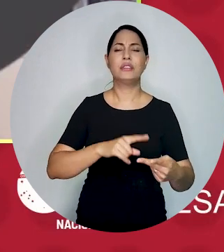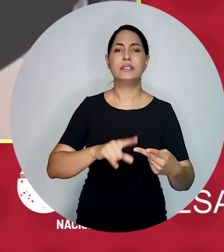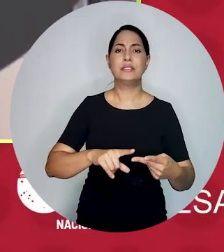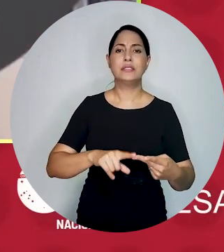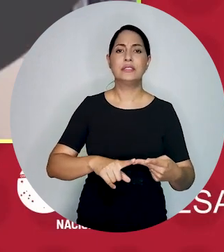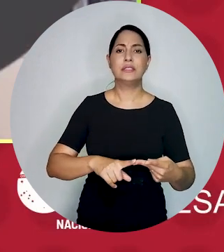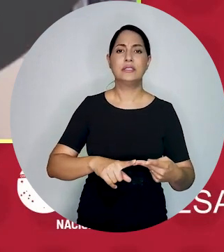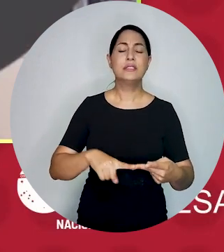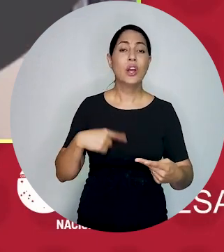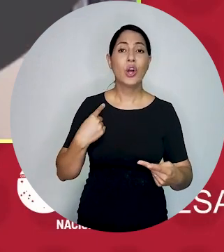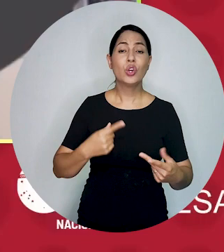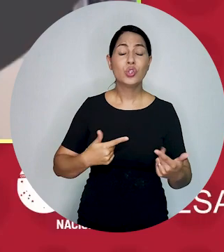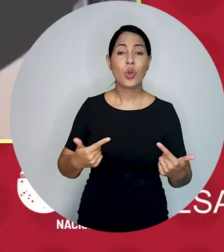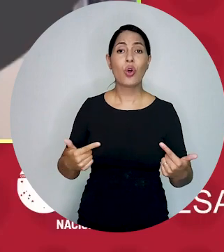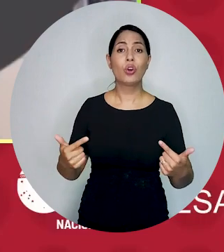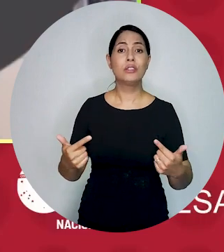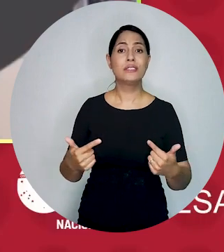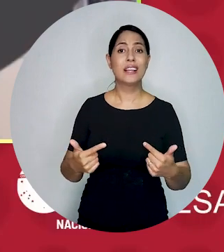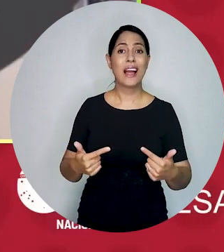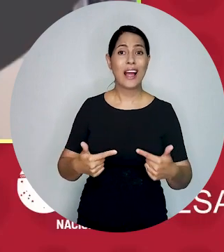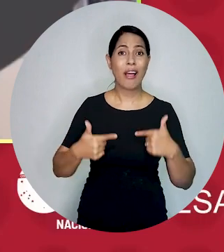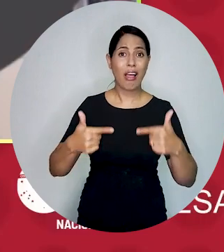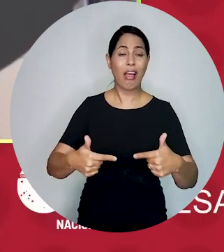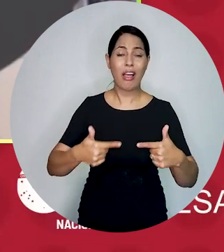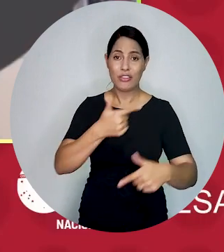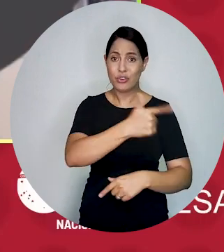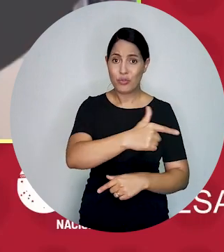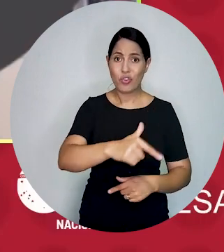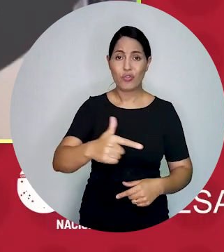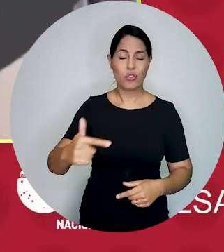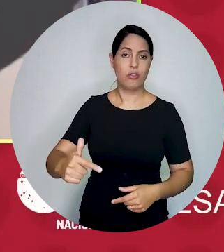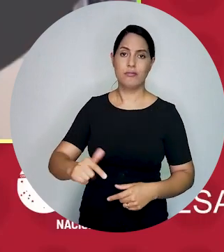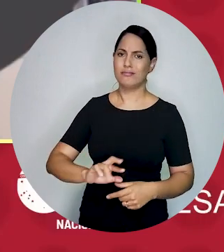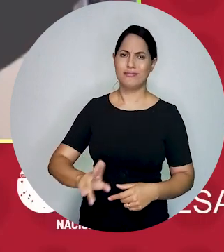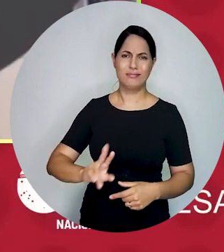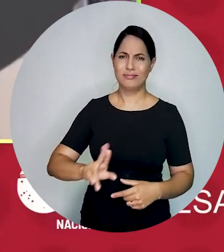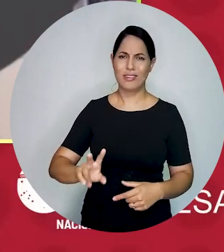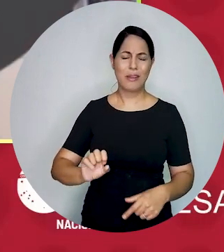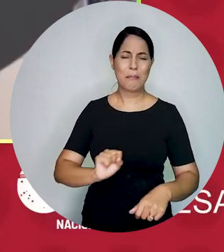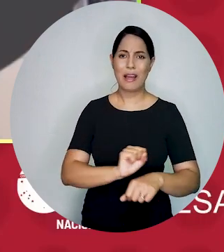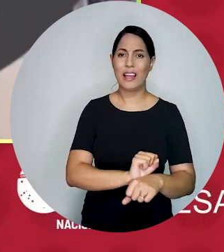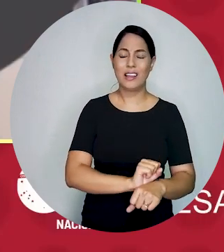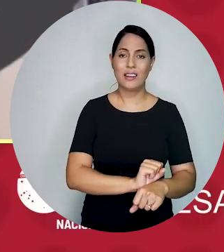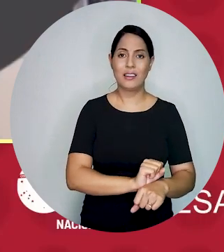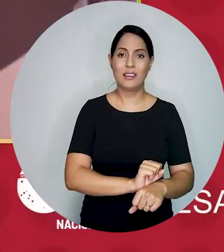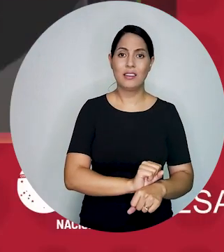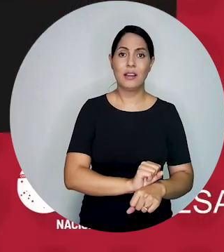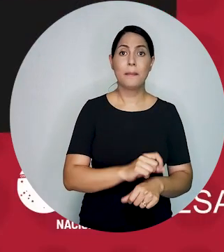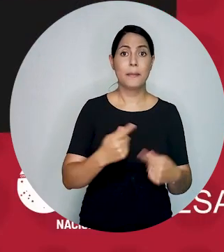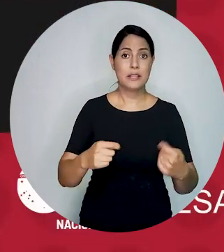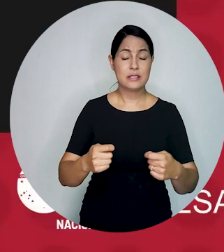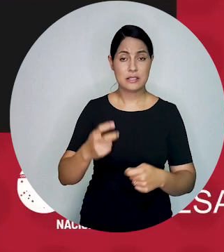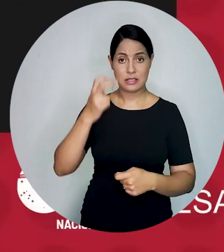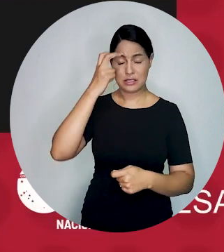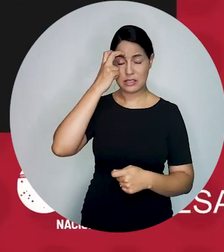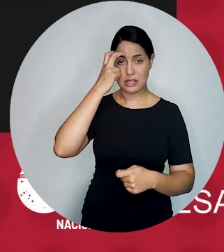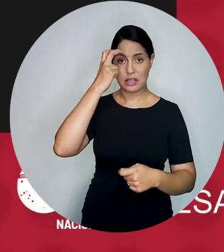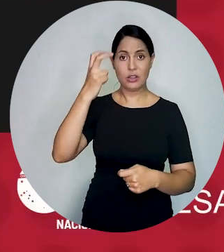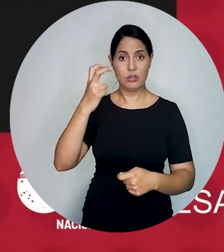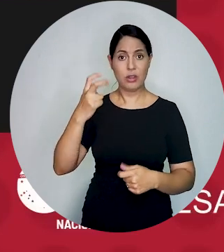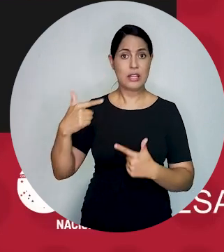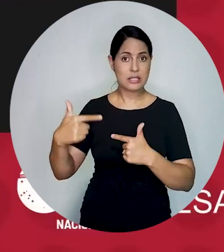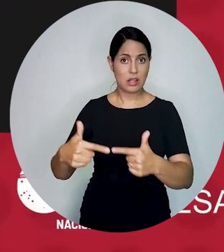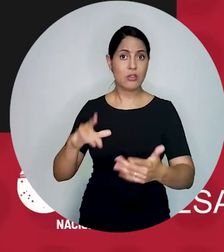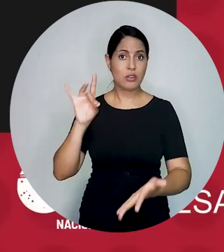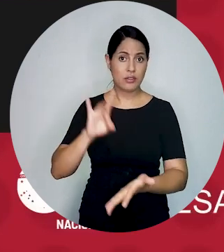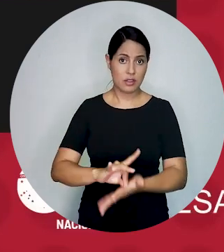novas tecnologias para que nós, inclusive, paremos de fazer atividades repetitivas, atividades que não exijam grande atividade